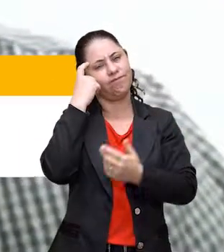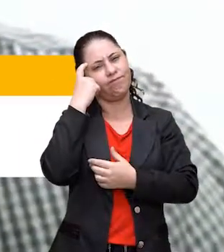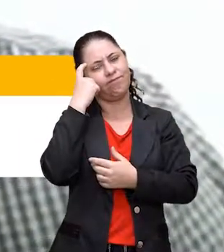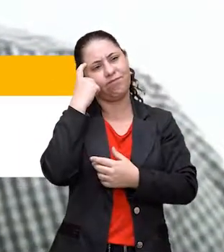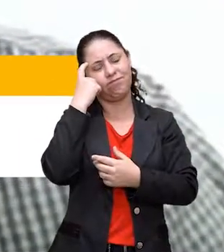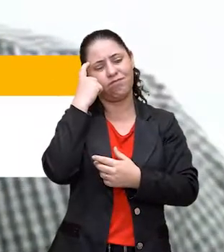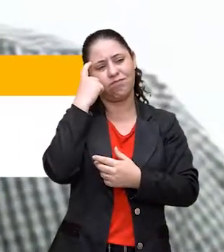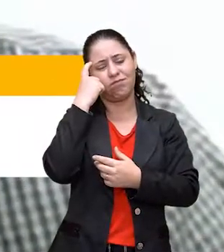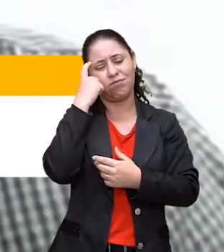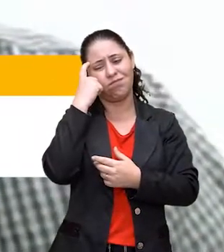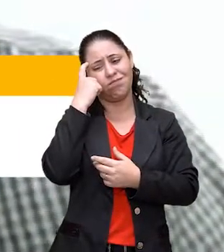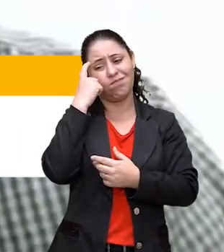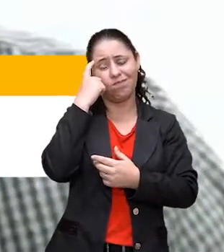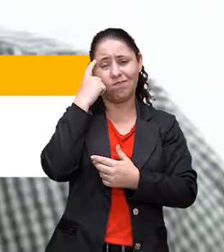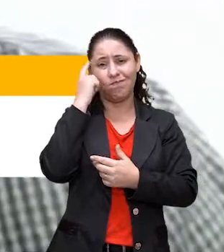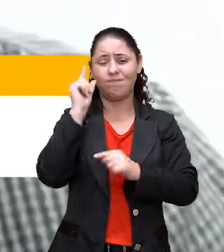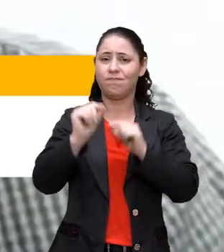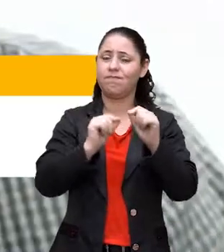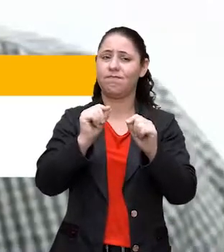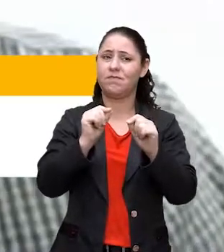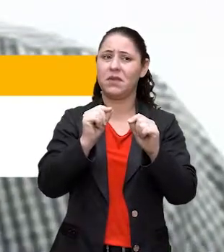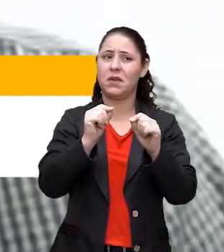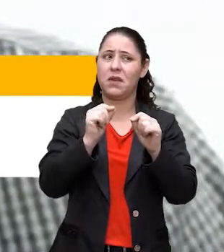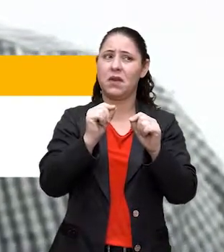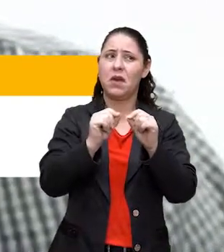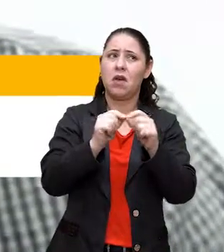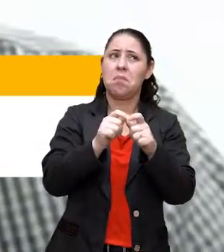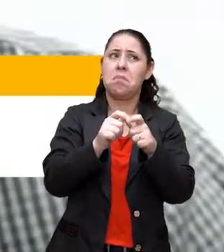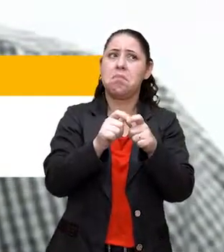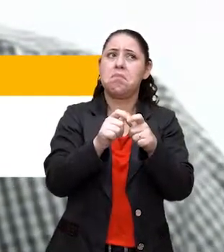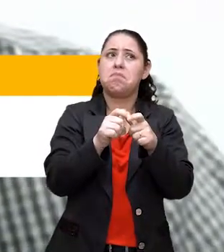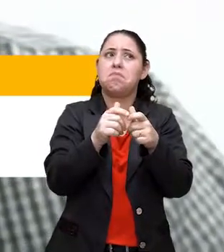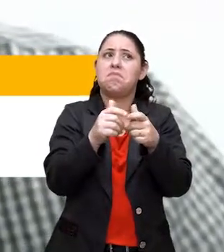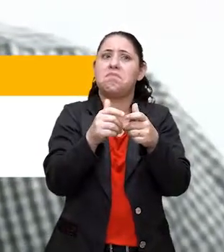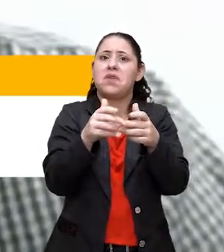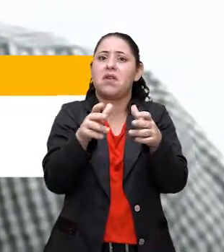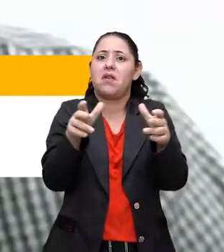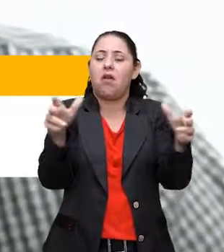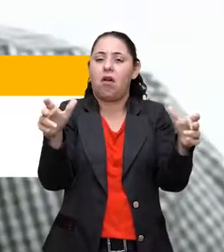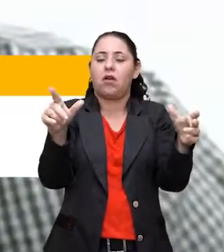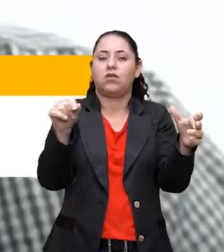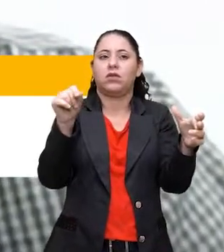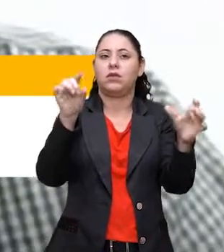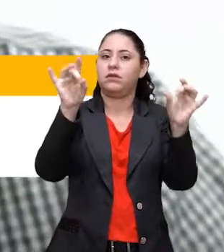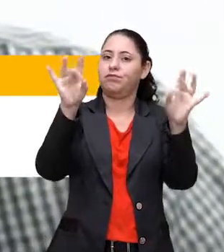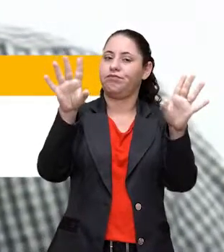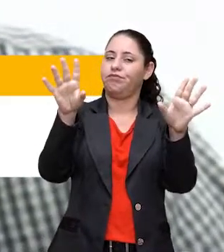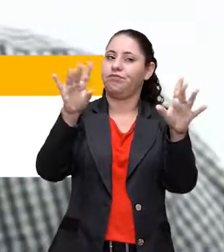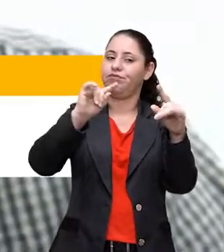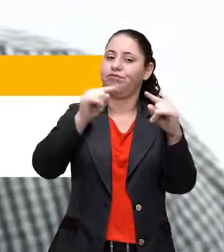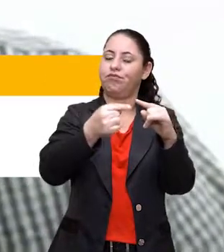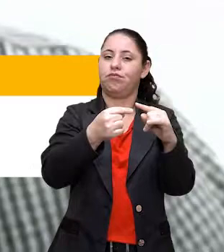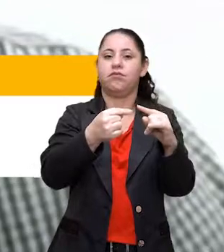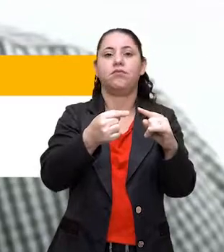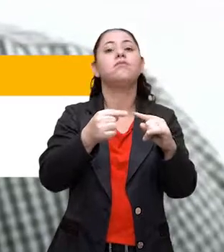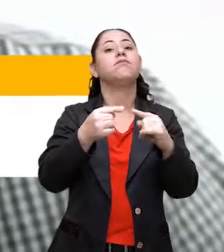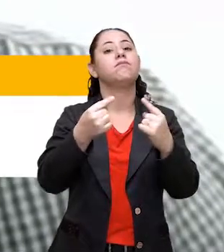assim receosos de que poderia abrir demais essa excepcionalidade,